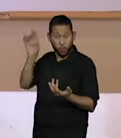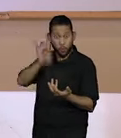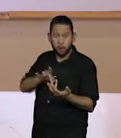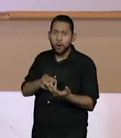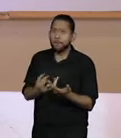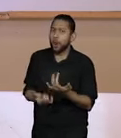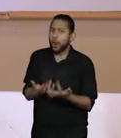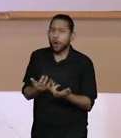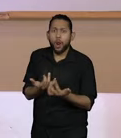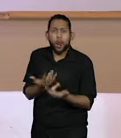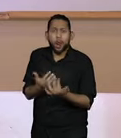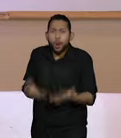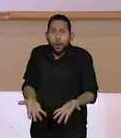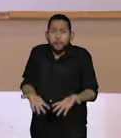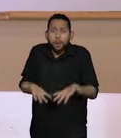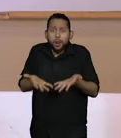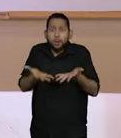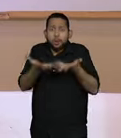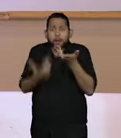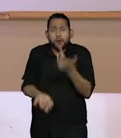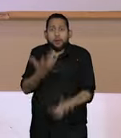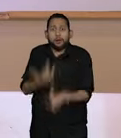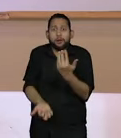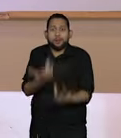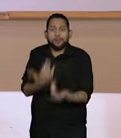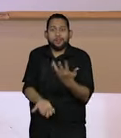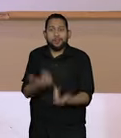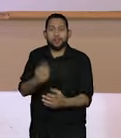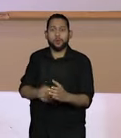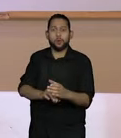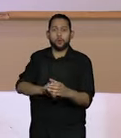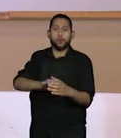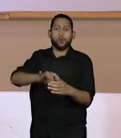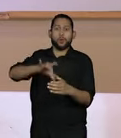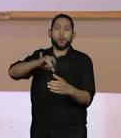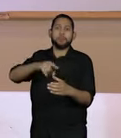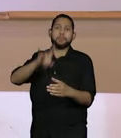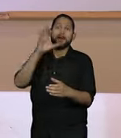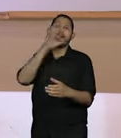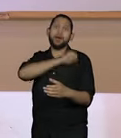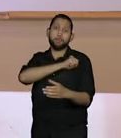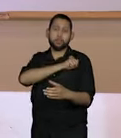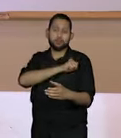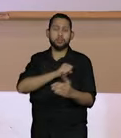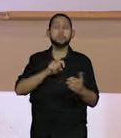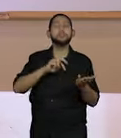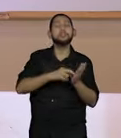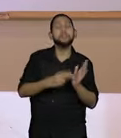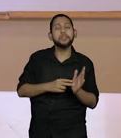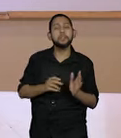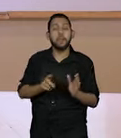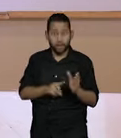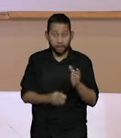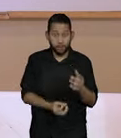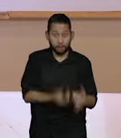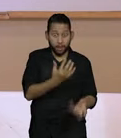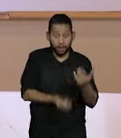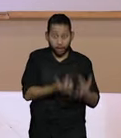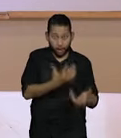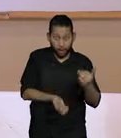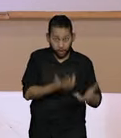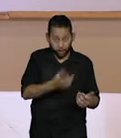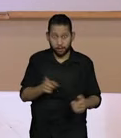como catalisador e o gás hidrogênio formou com maior rapidez na reação. Então,